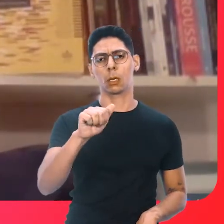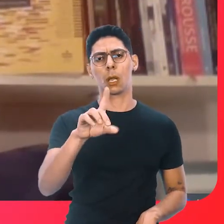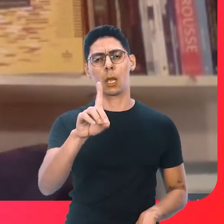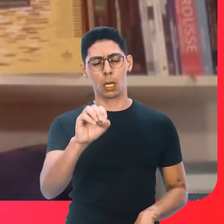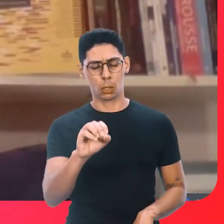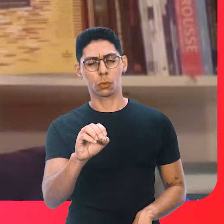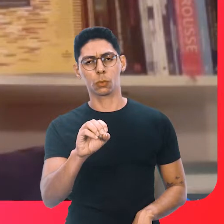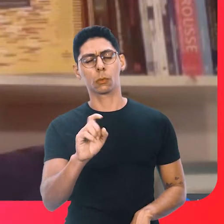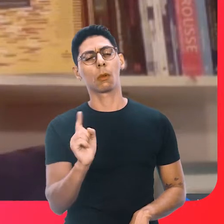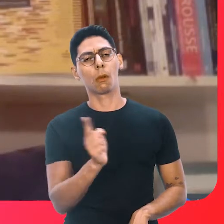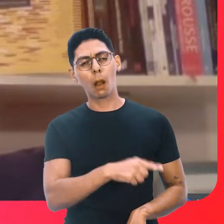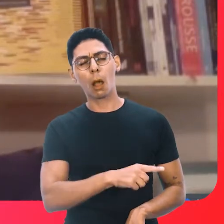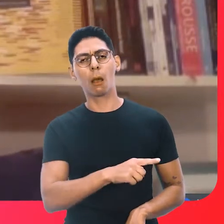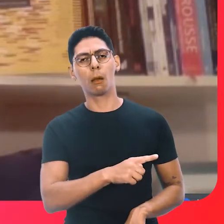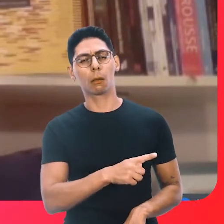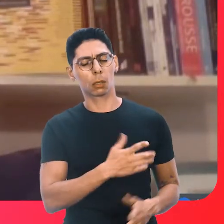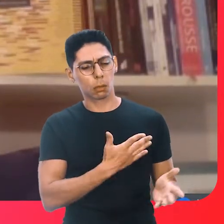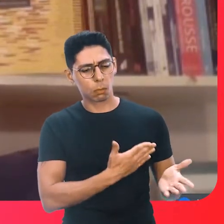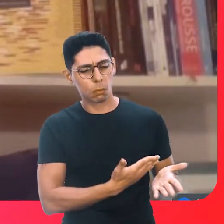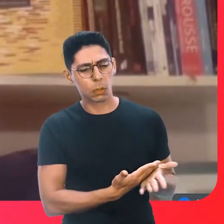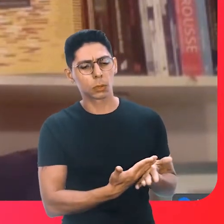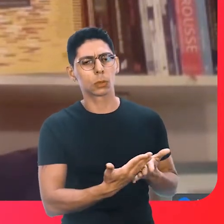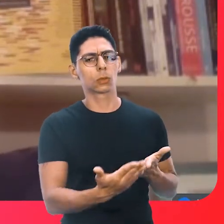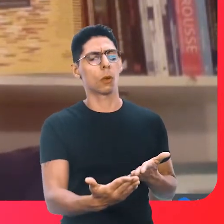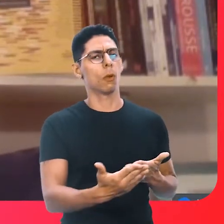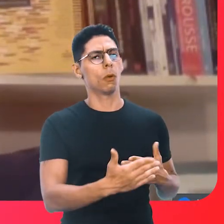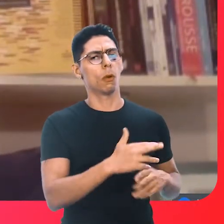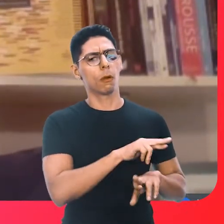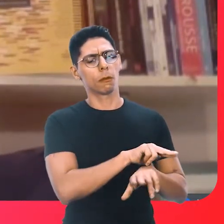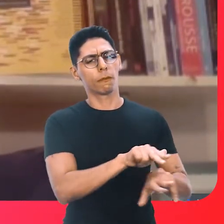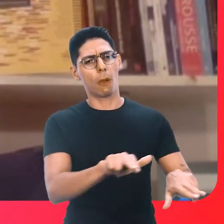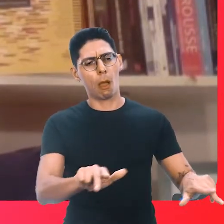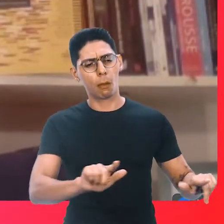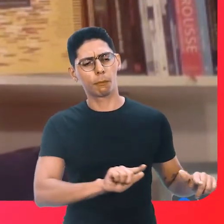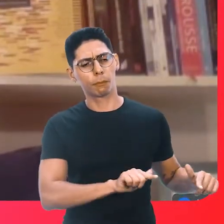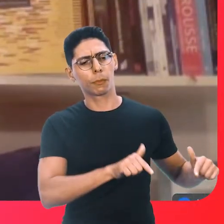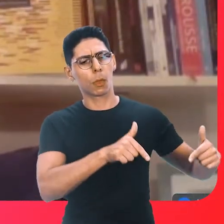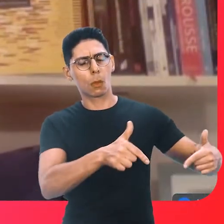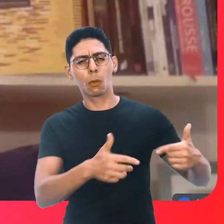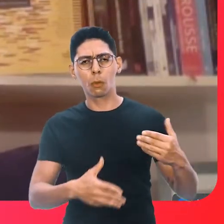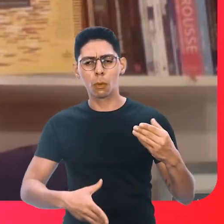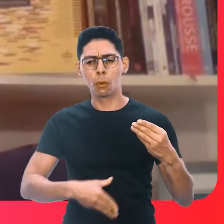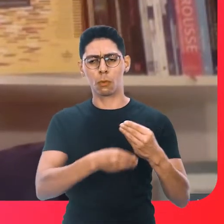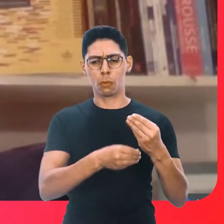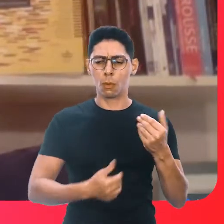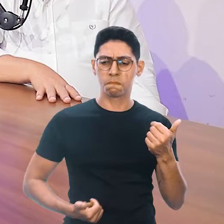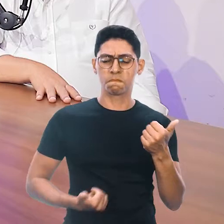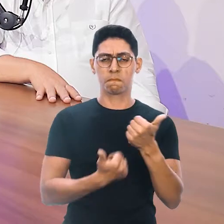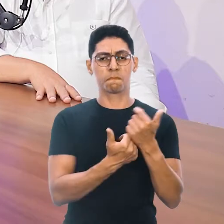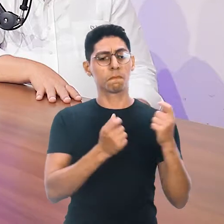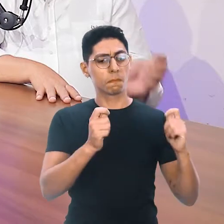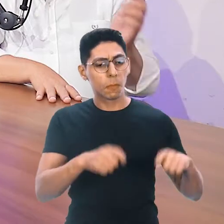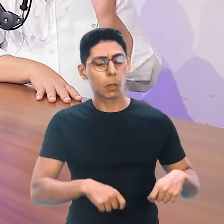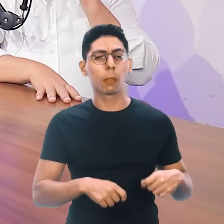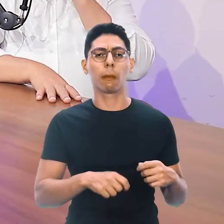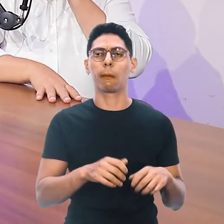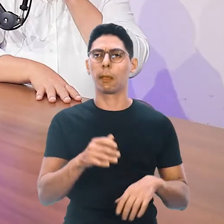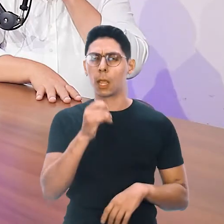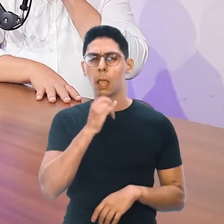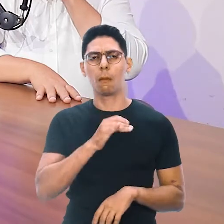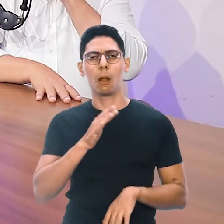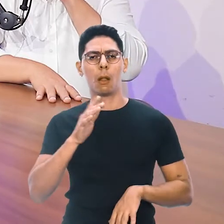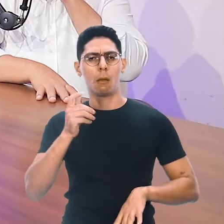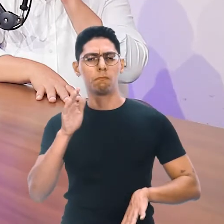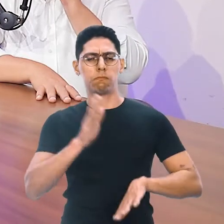Campo que se deu início a essas grandes lutas que contribuíram para a derrocada da ditadura